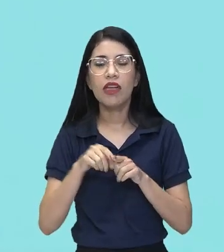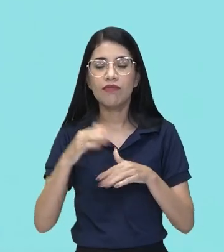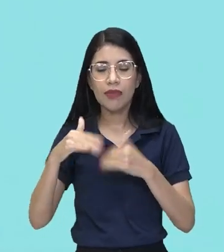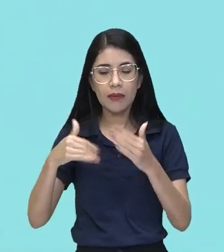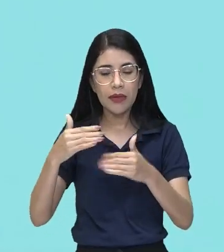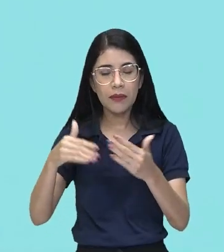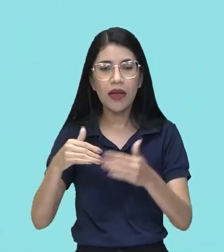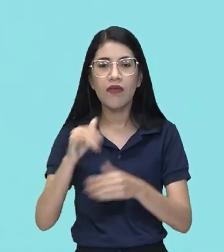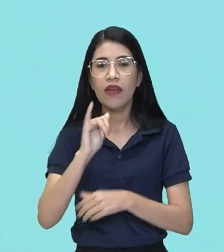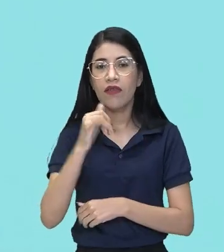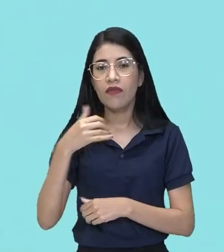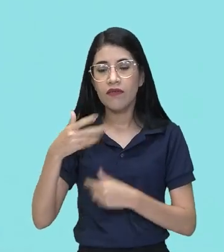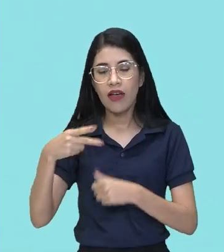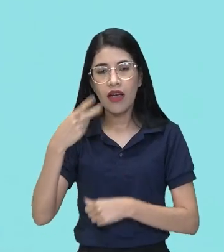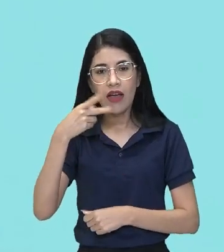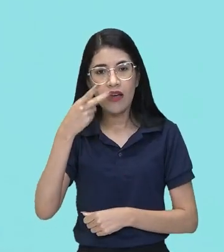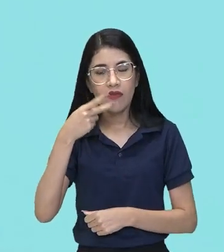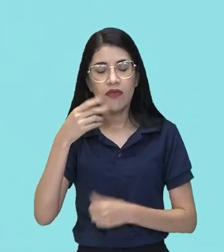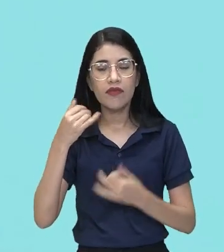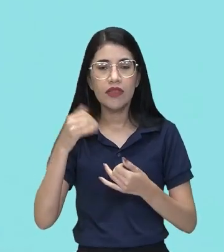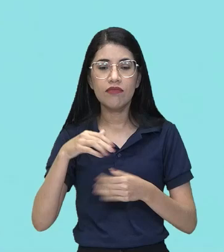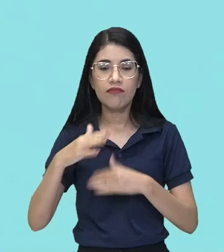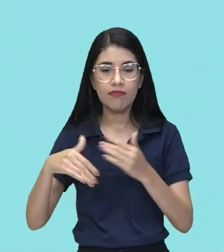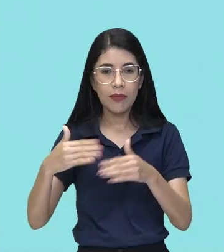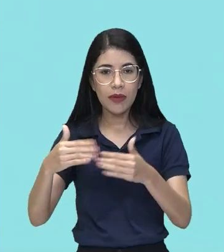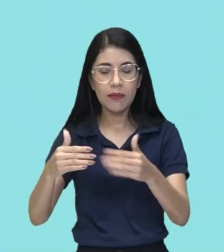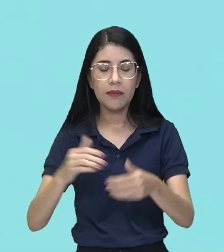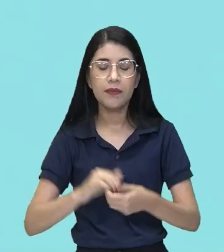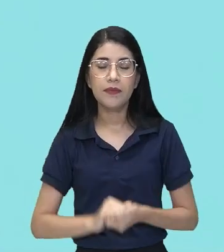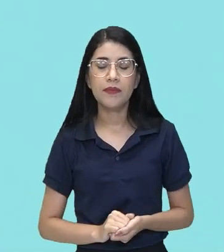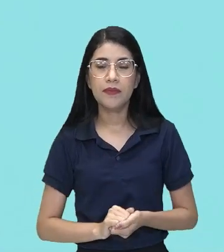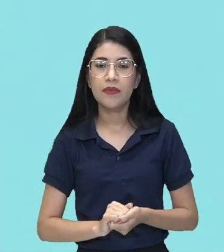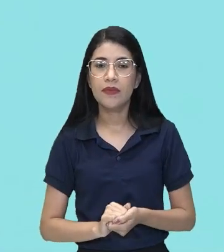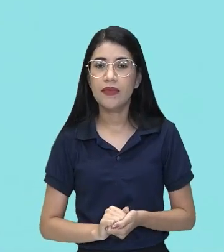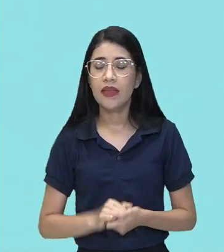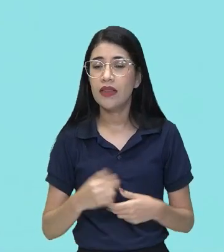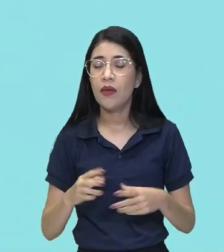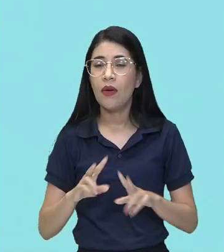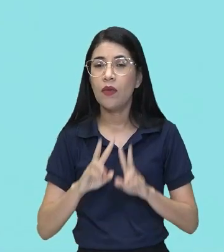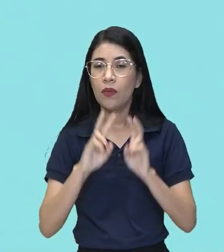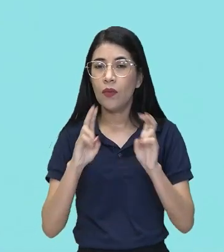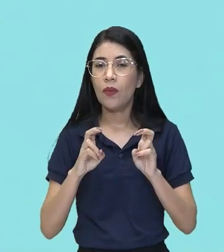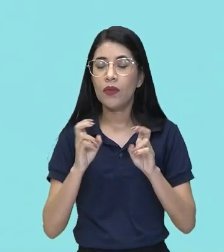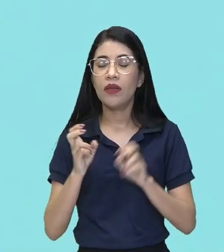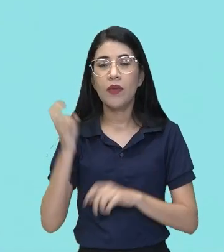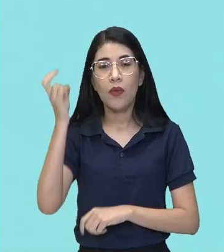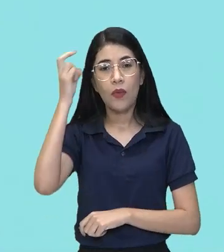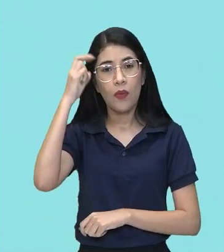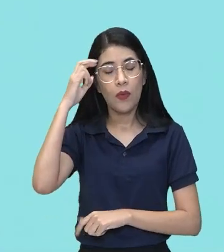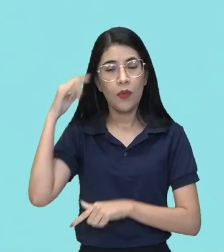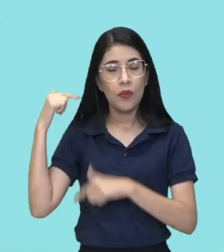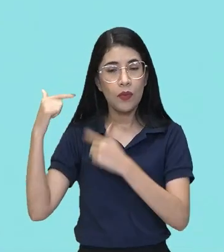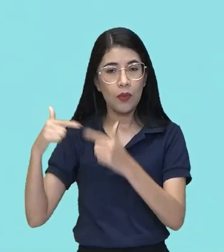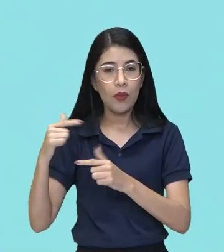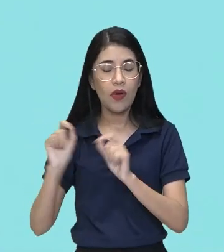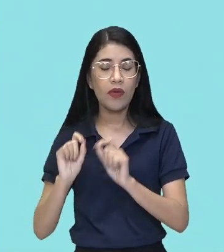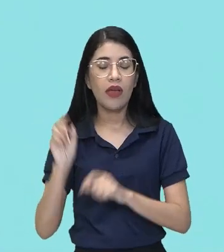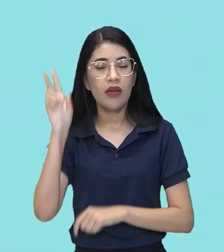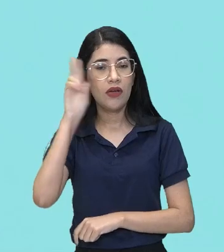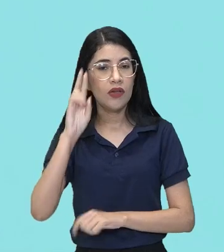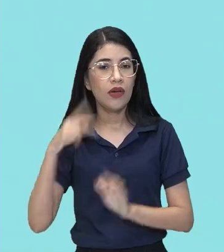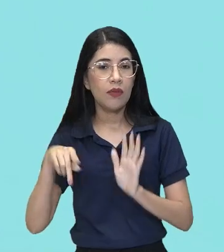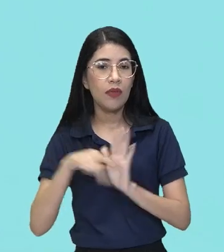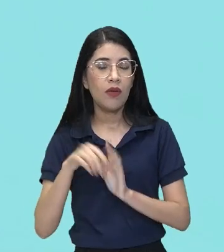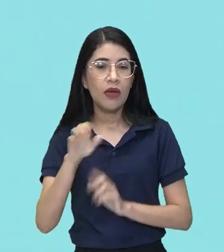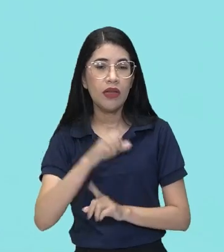vai passando essa informação. Então, quando a gente fala de cultura popular, é a história de uma sociedade, é a história de